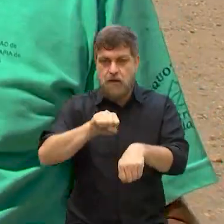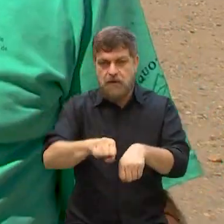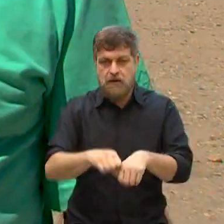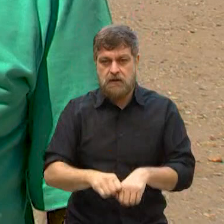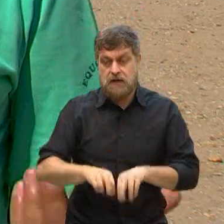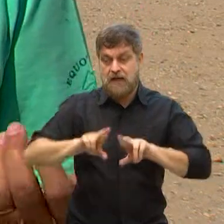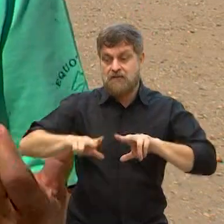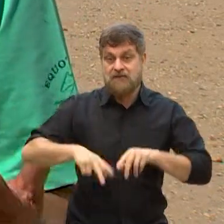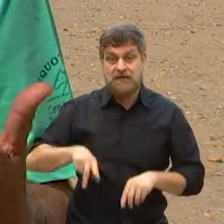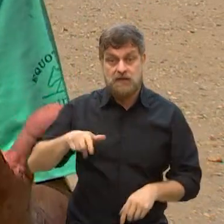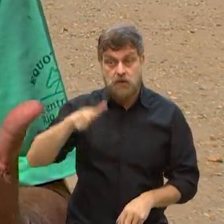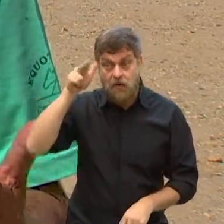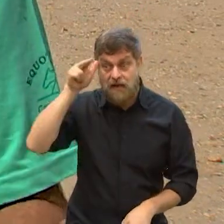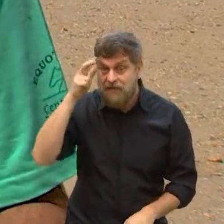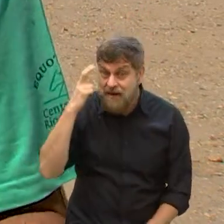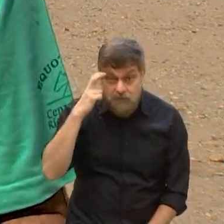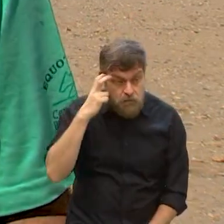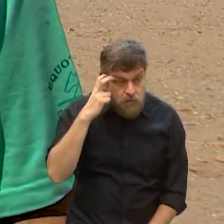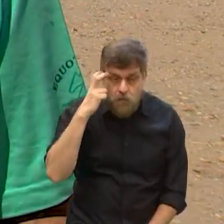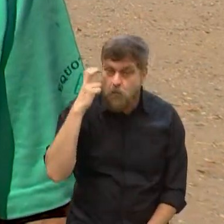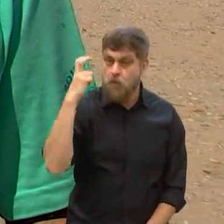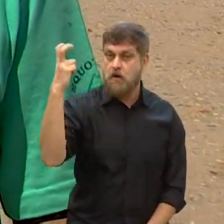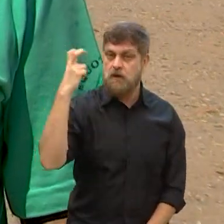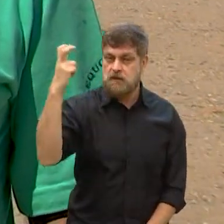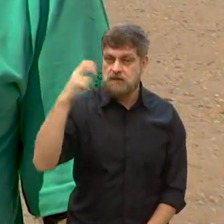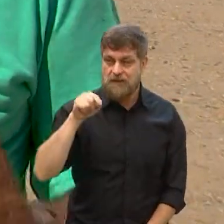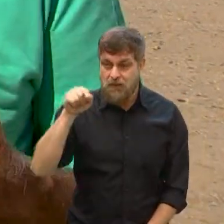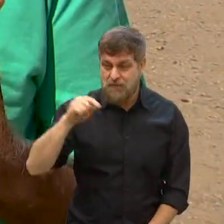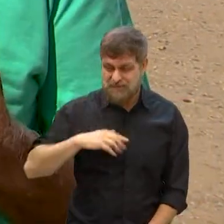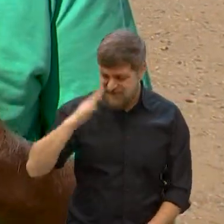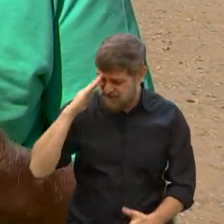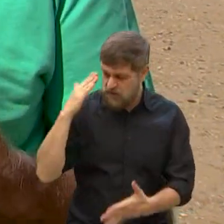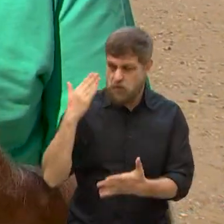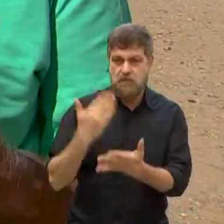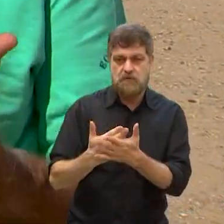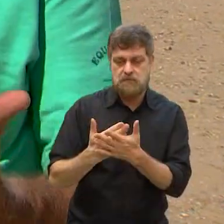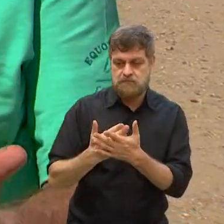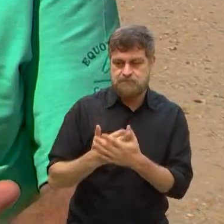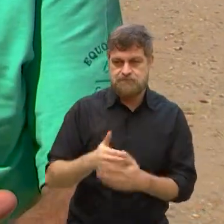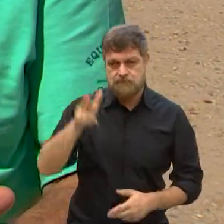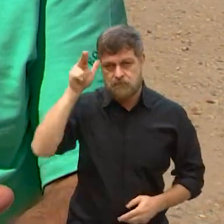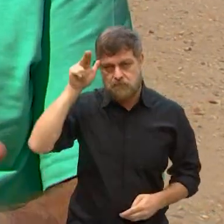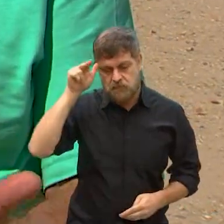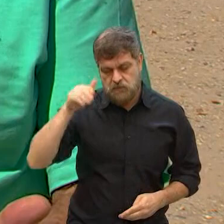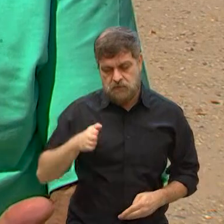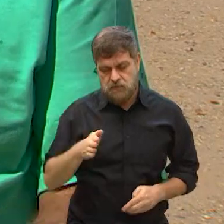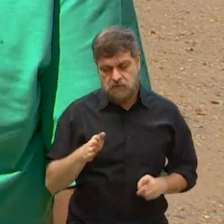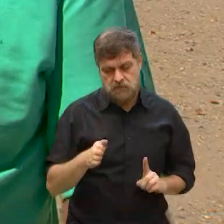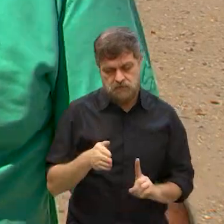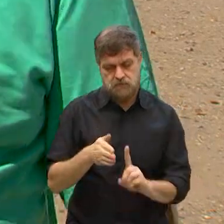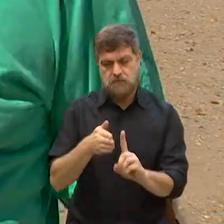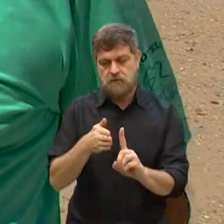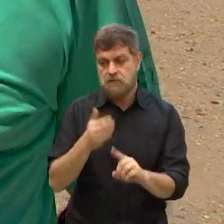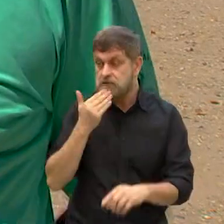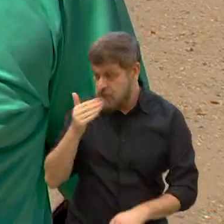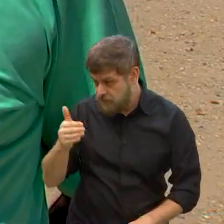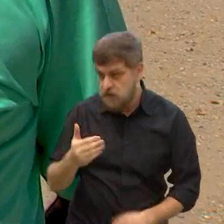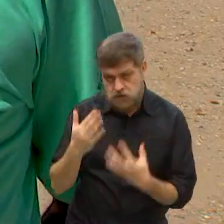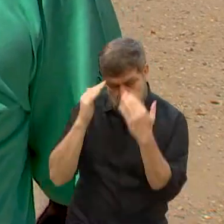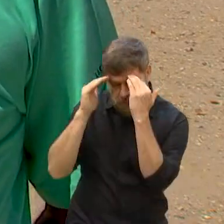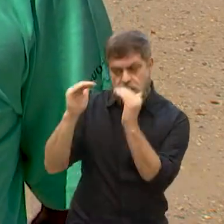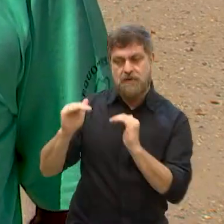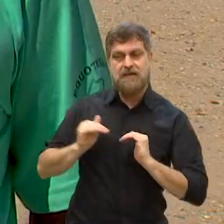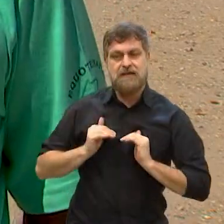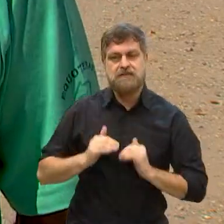passos. Então você vê que o animal é muito inteligente. E quando ele ganha a confiança da sua pessoa, ele faz o que